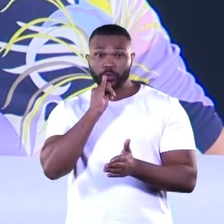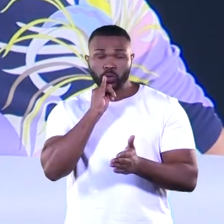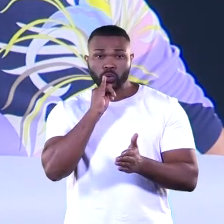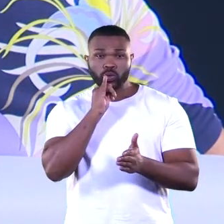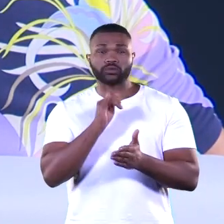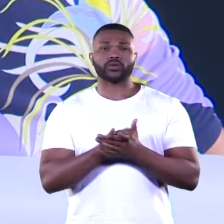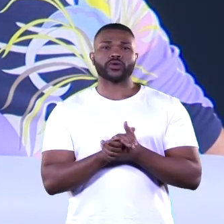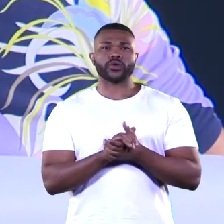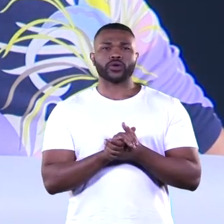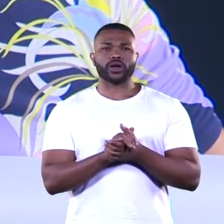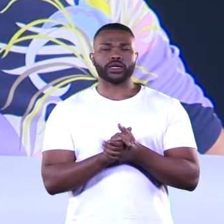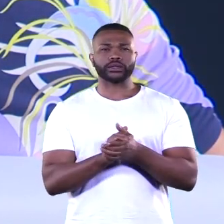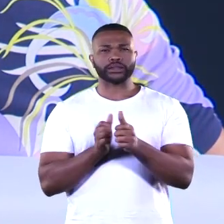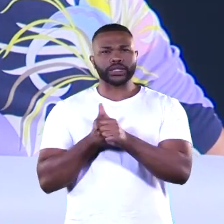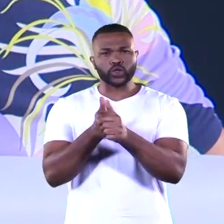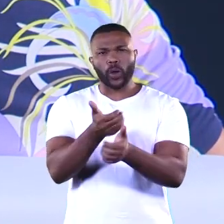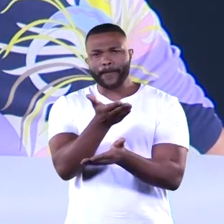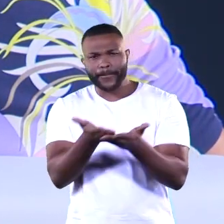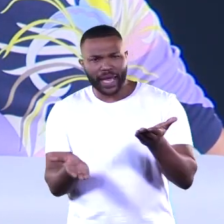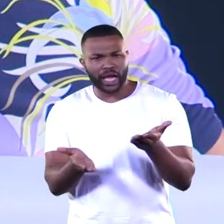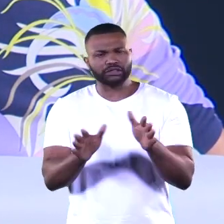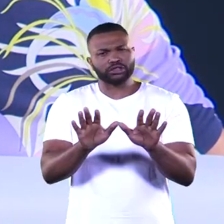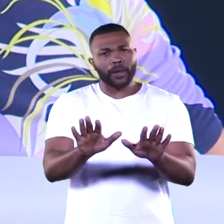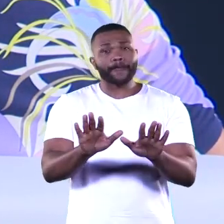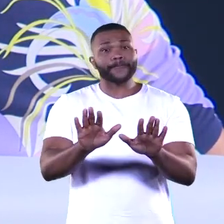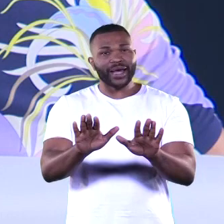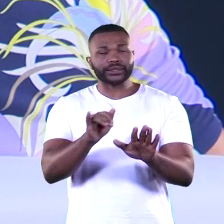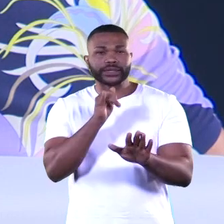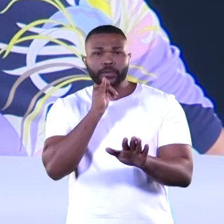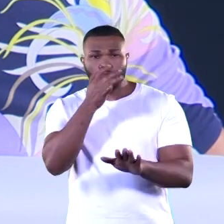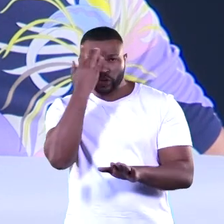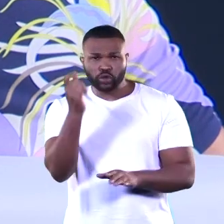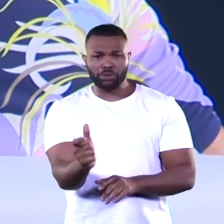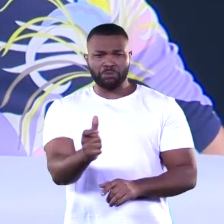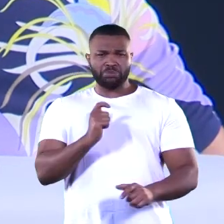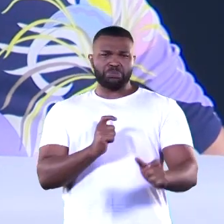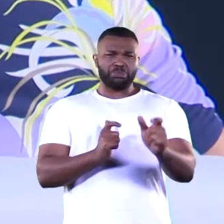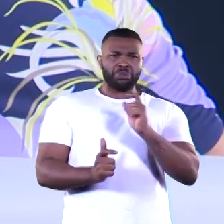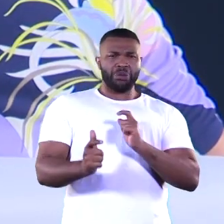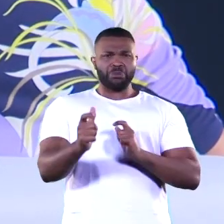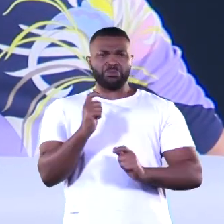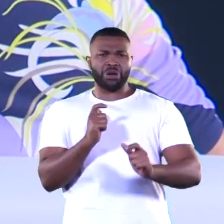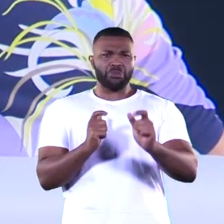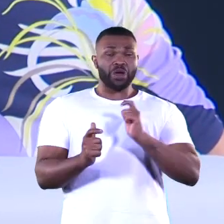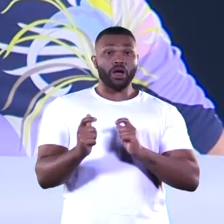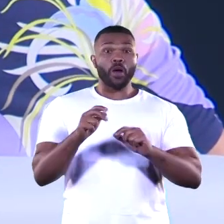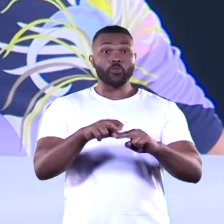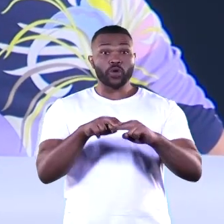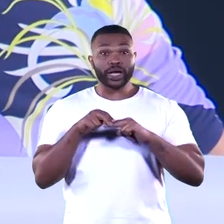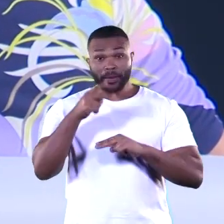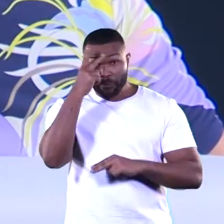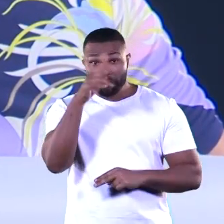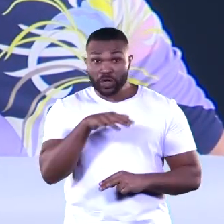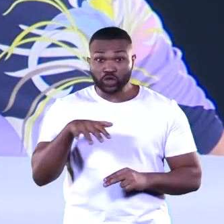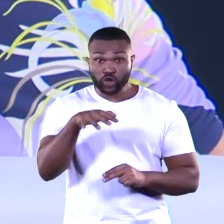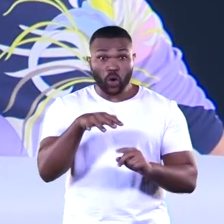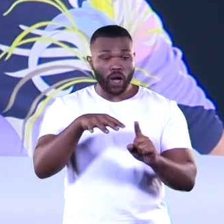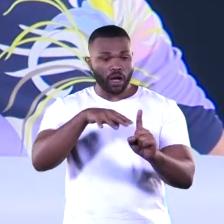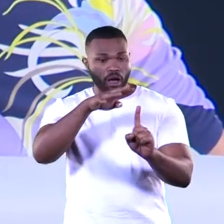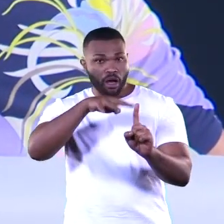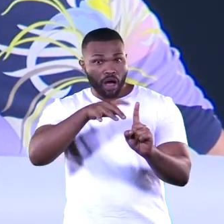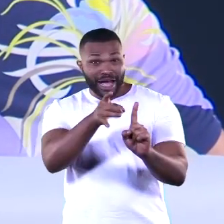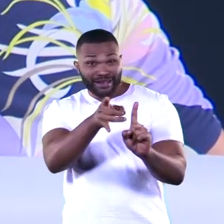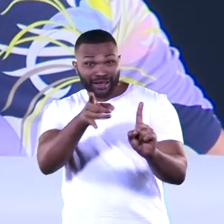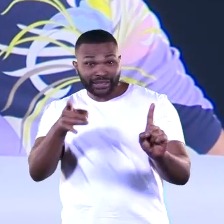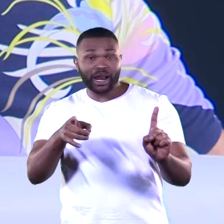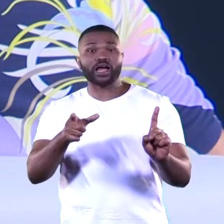acumular insultos é parte do cancelamento, porque todo cancelado é muito insultado. Ao mesmo tempo, a